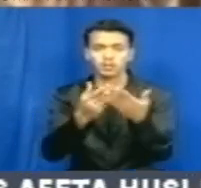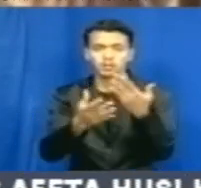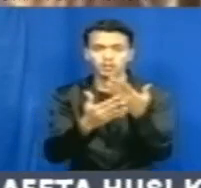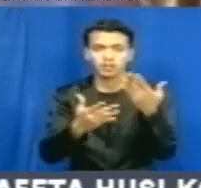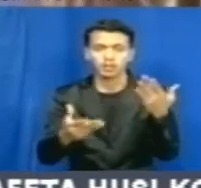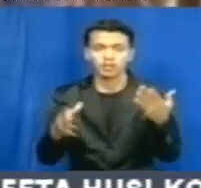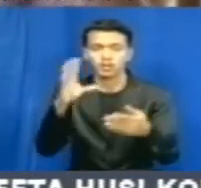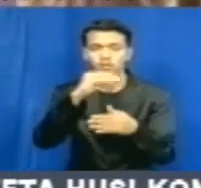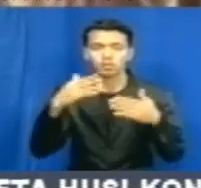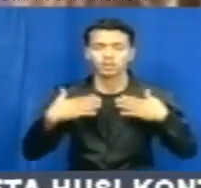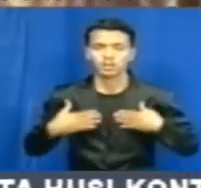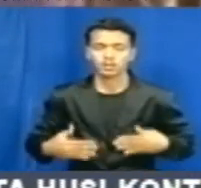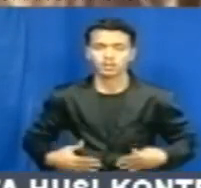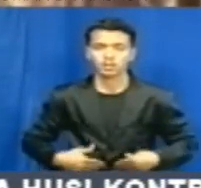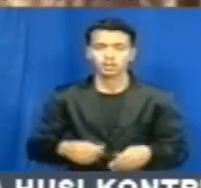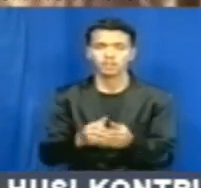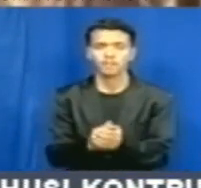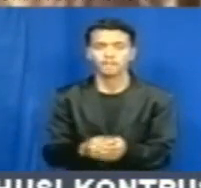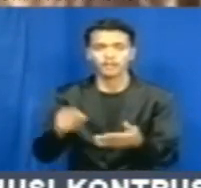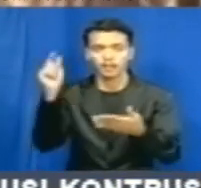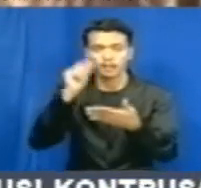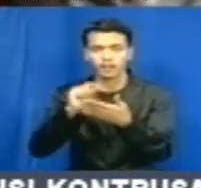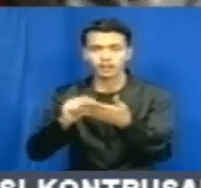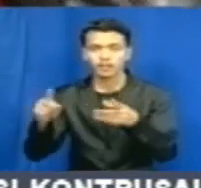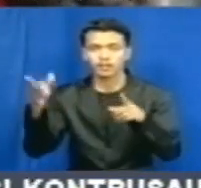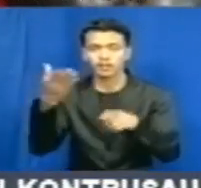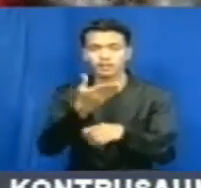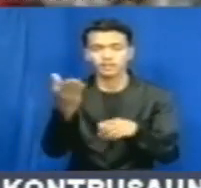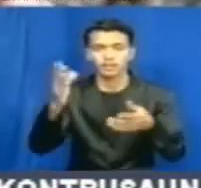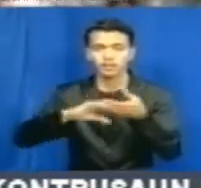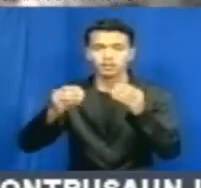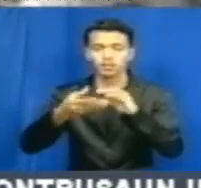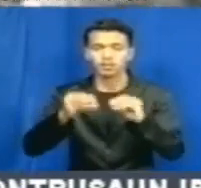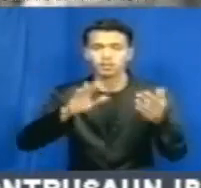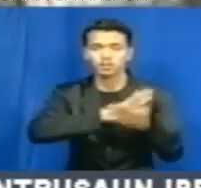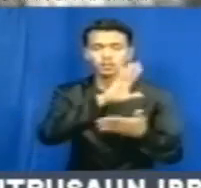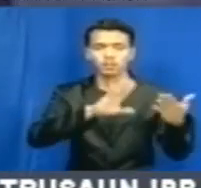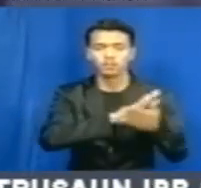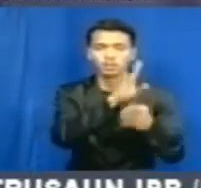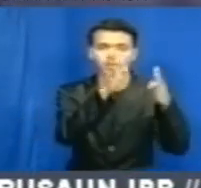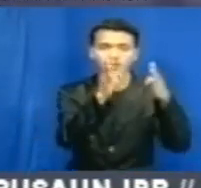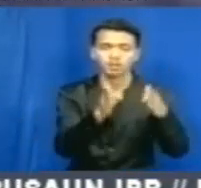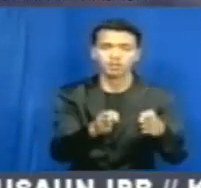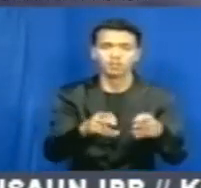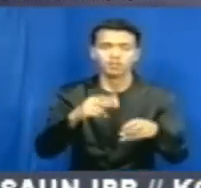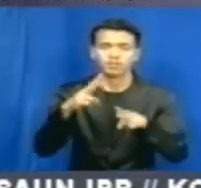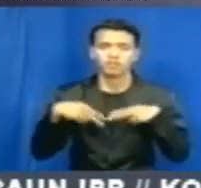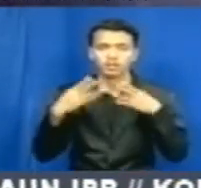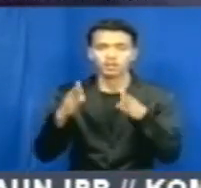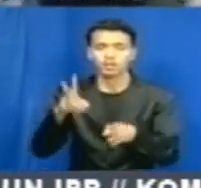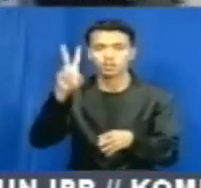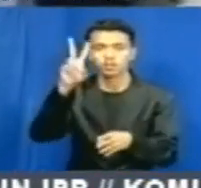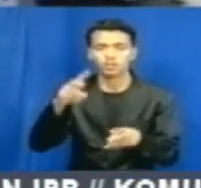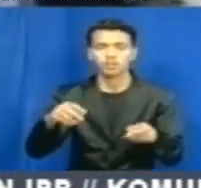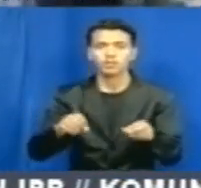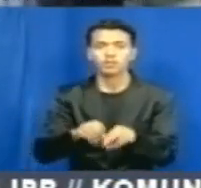Nata mensaje mo itane, haker imine historia. Sermonia halot saudoso Ramahana no Naisege, familia mos halot